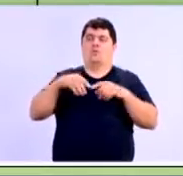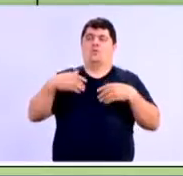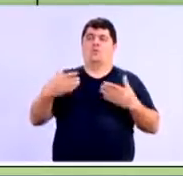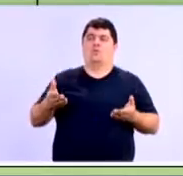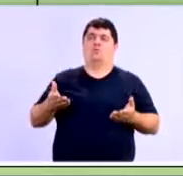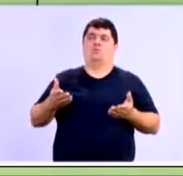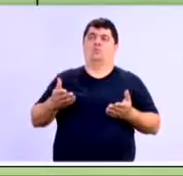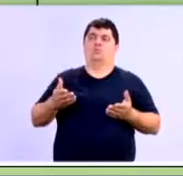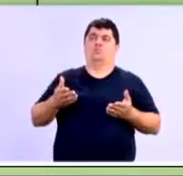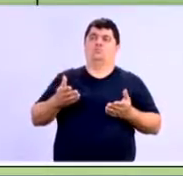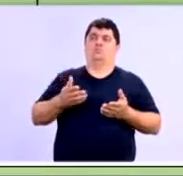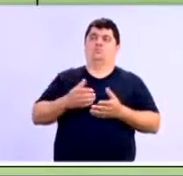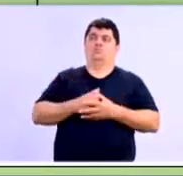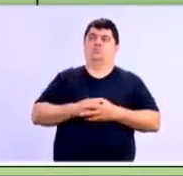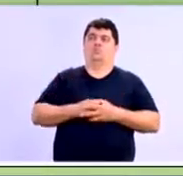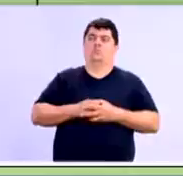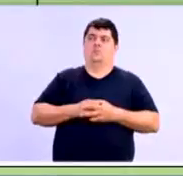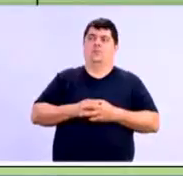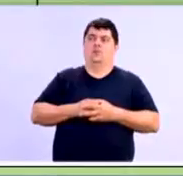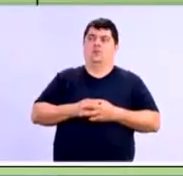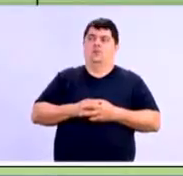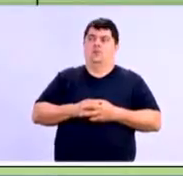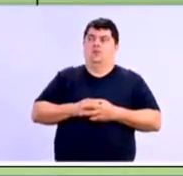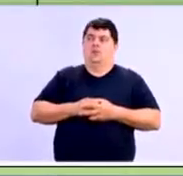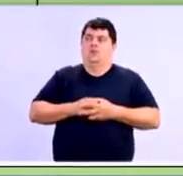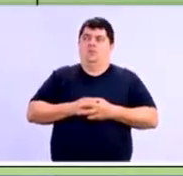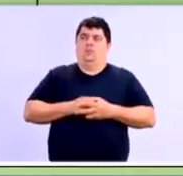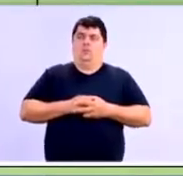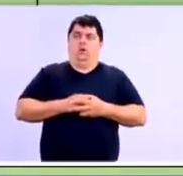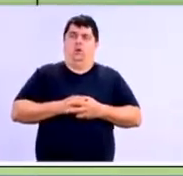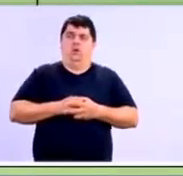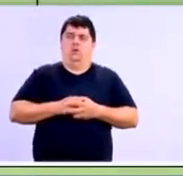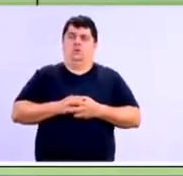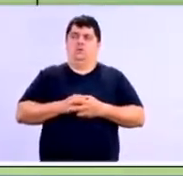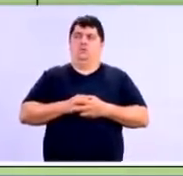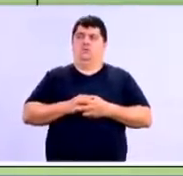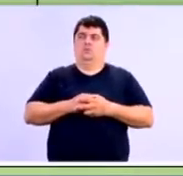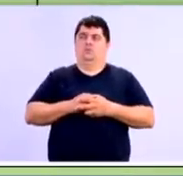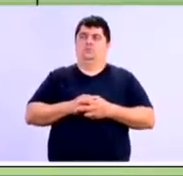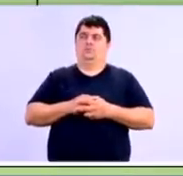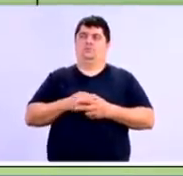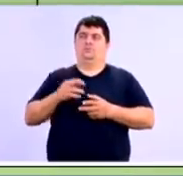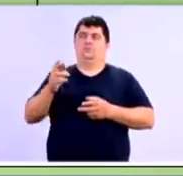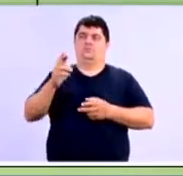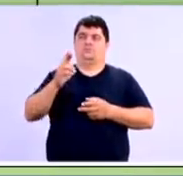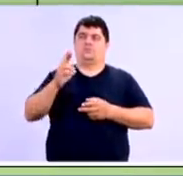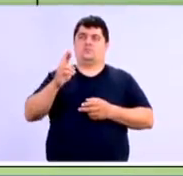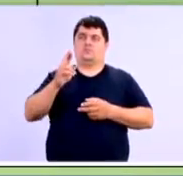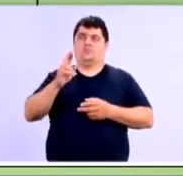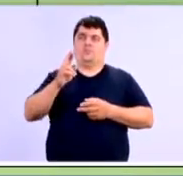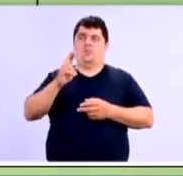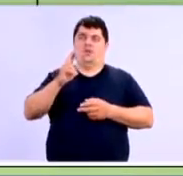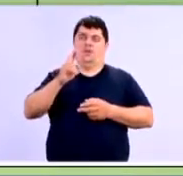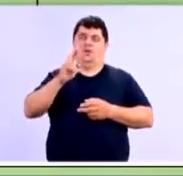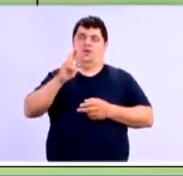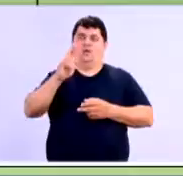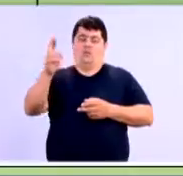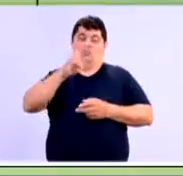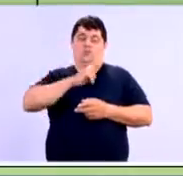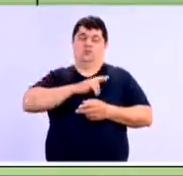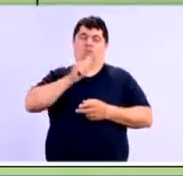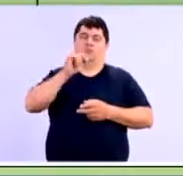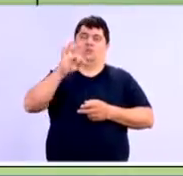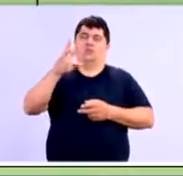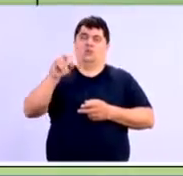ativo? Vou fazer ele aqui do lado e depois eu apago um. Então o meu retorno sobre o ativo, é o ROA,